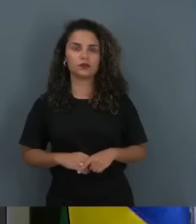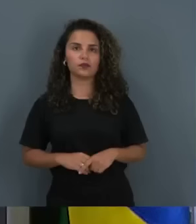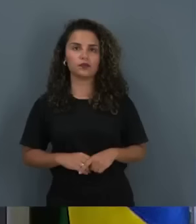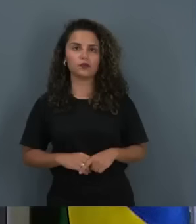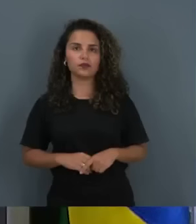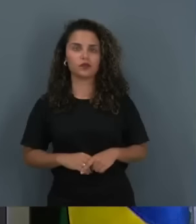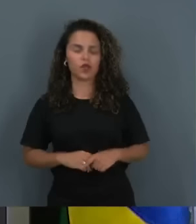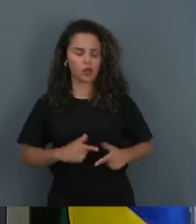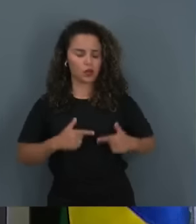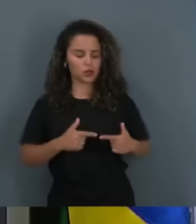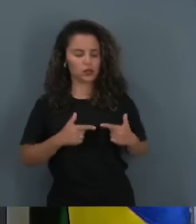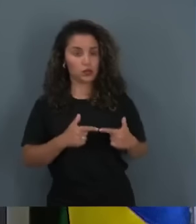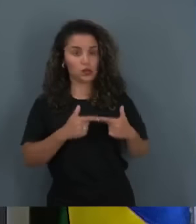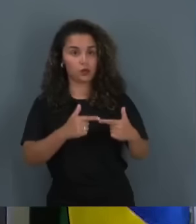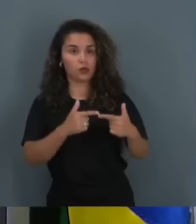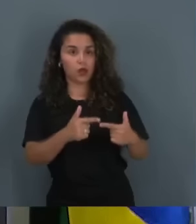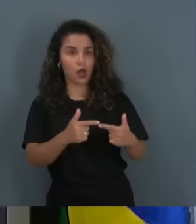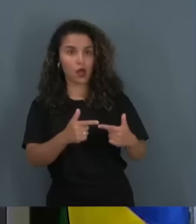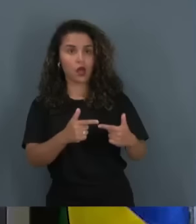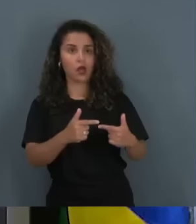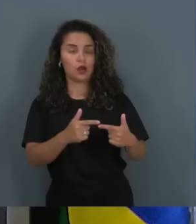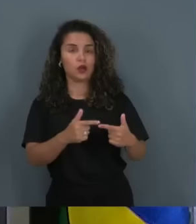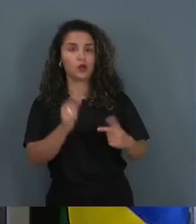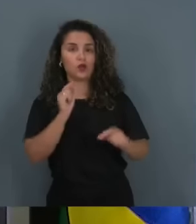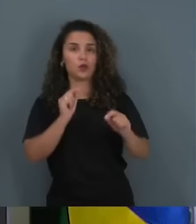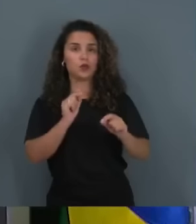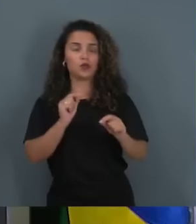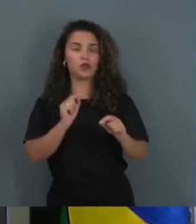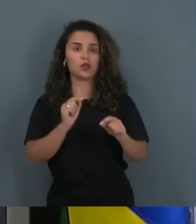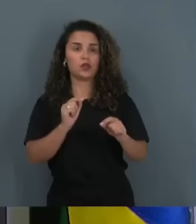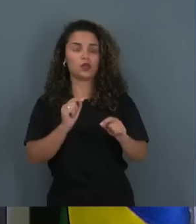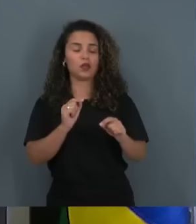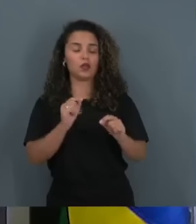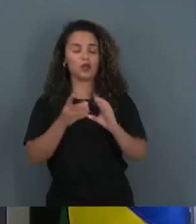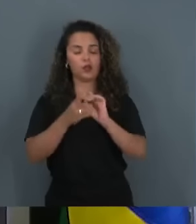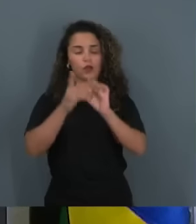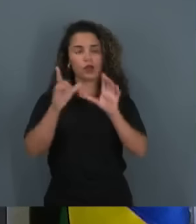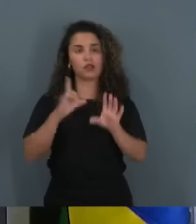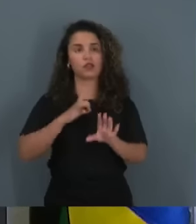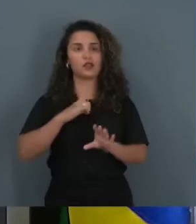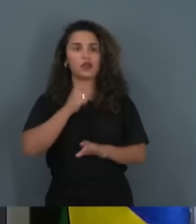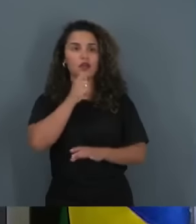para defender o que sobrou da democracia do Brasil.